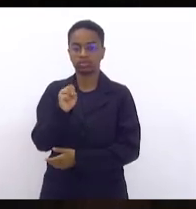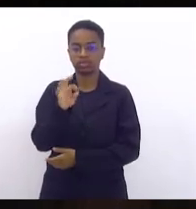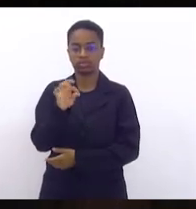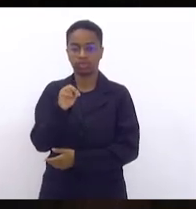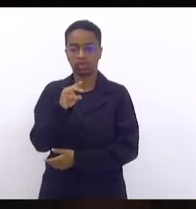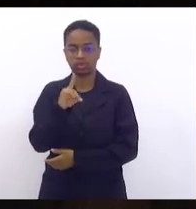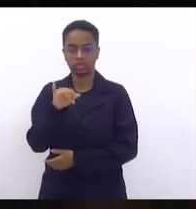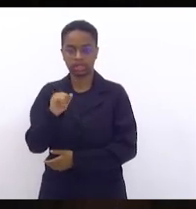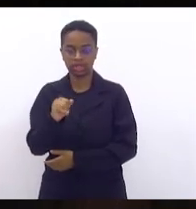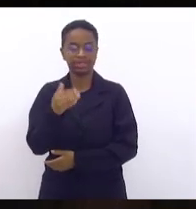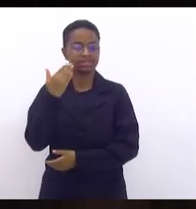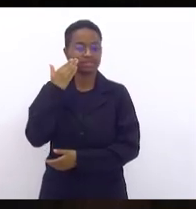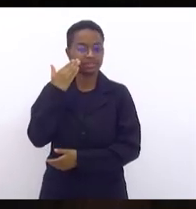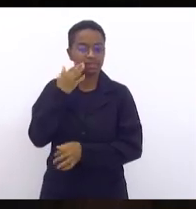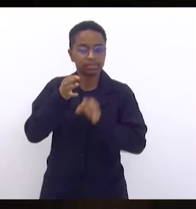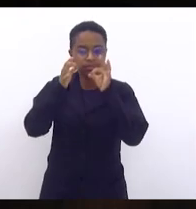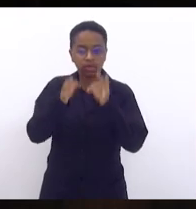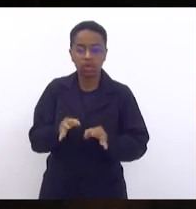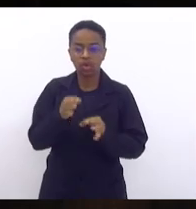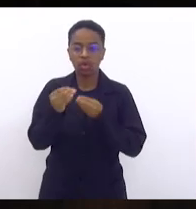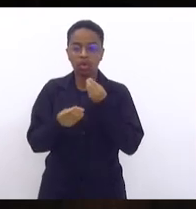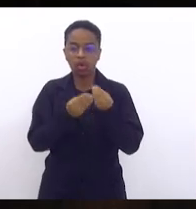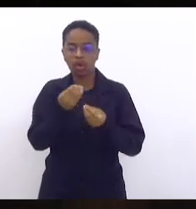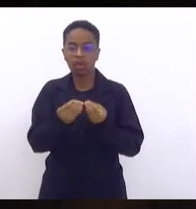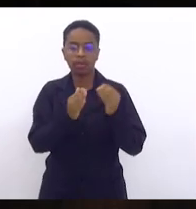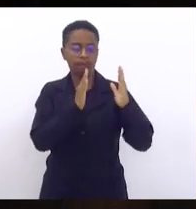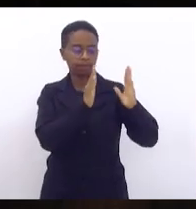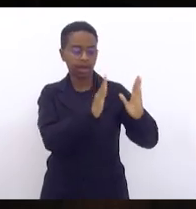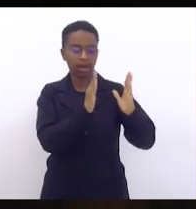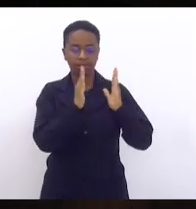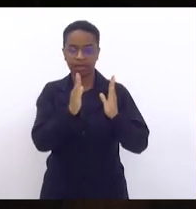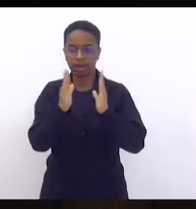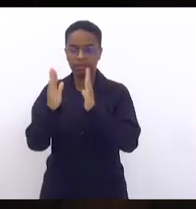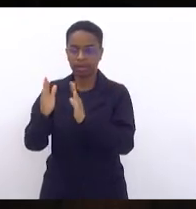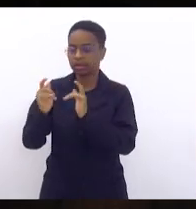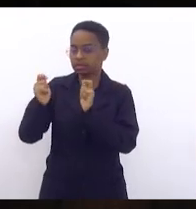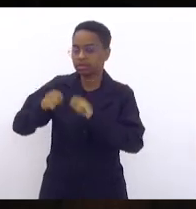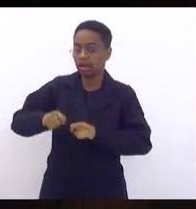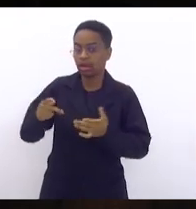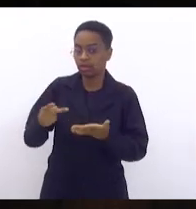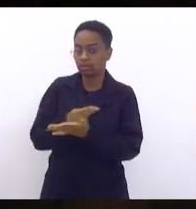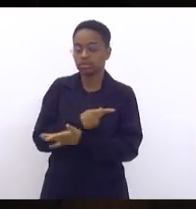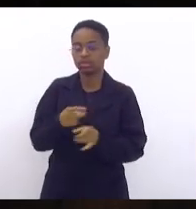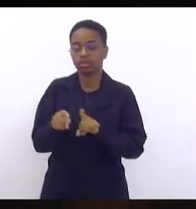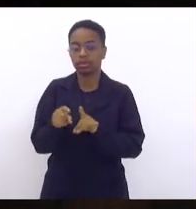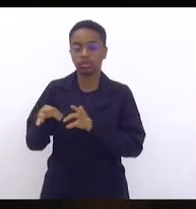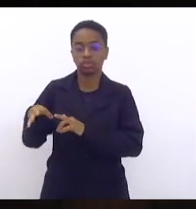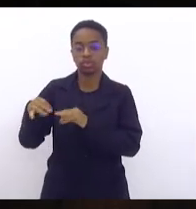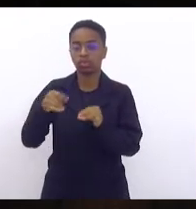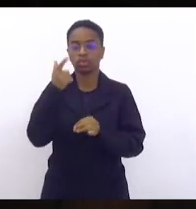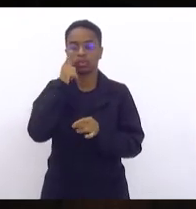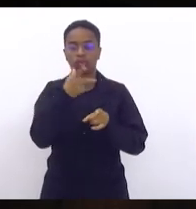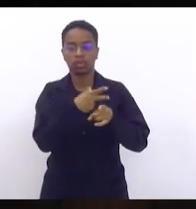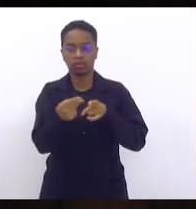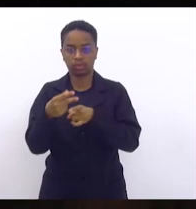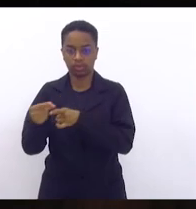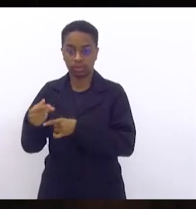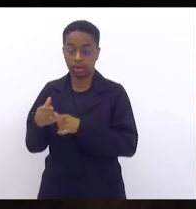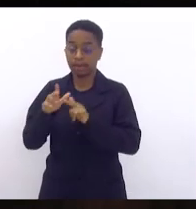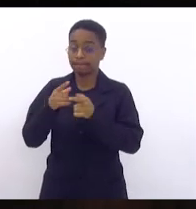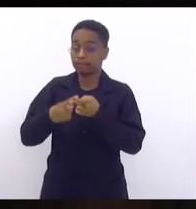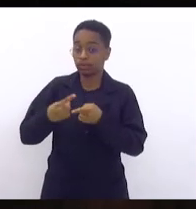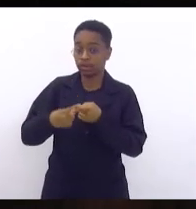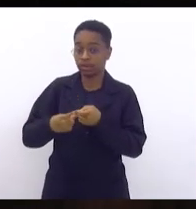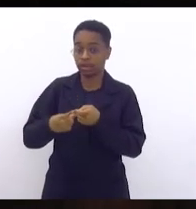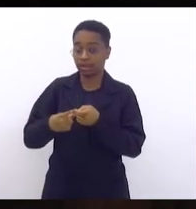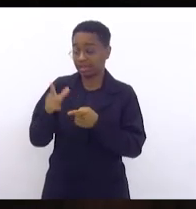ter noção exatamente de como esse ciclo pode ser efetivado e todos ganharam Exatamente porque